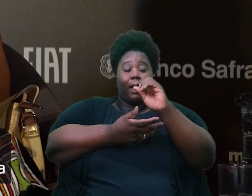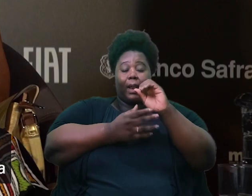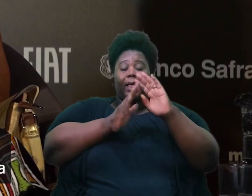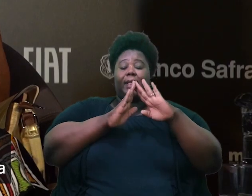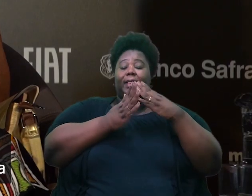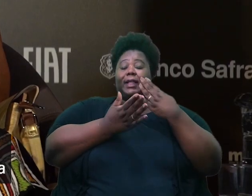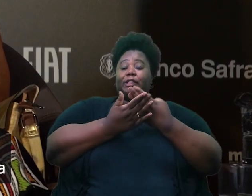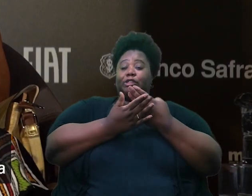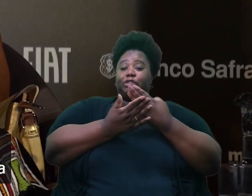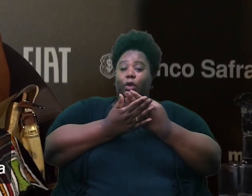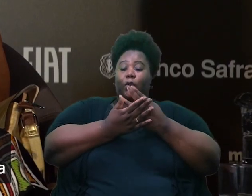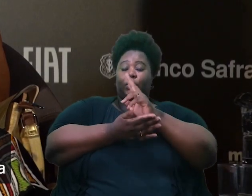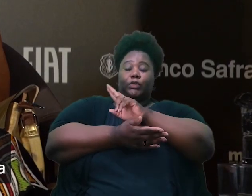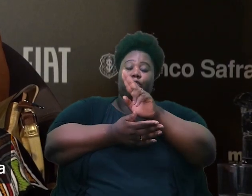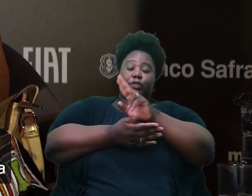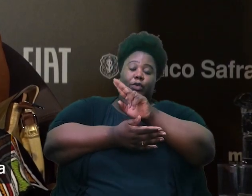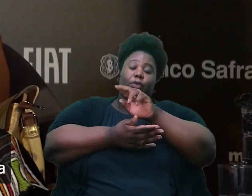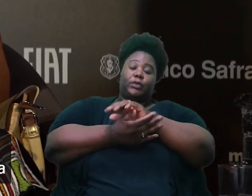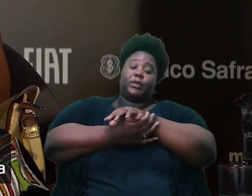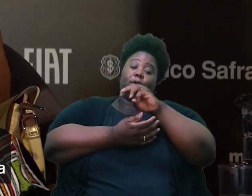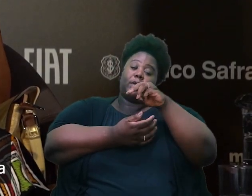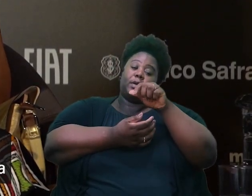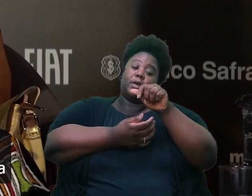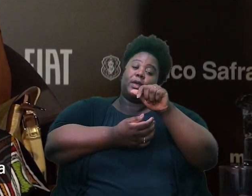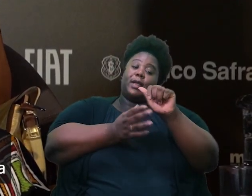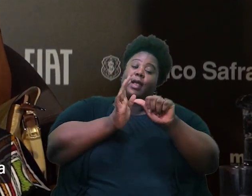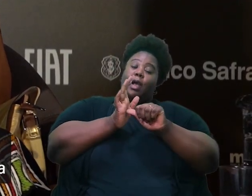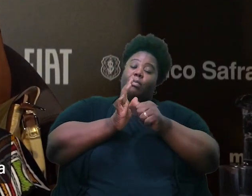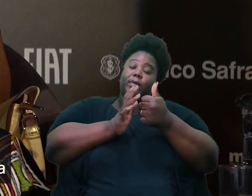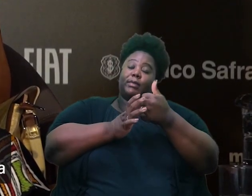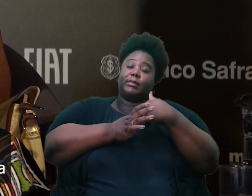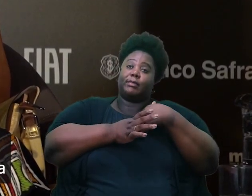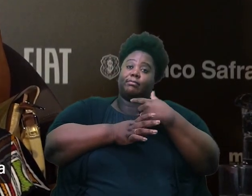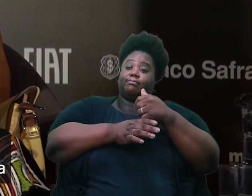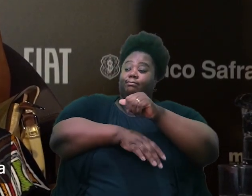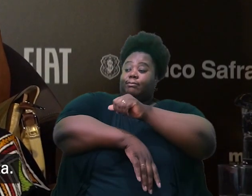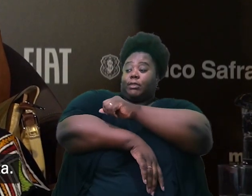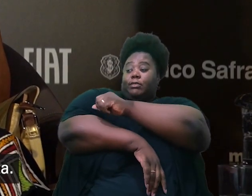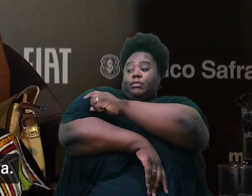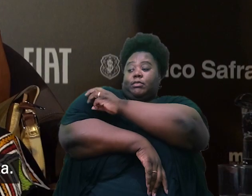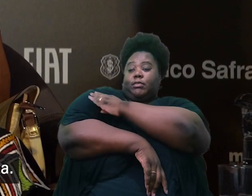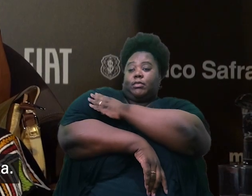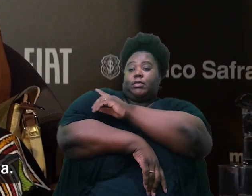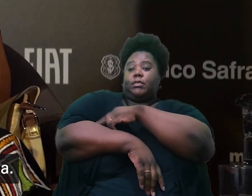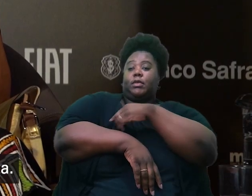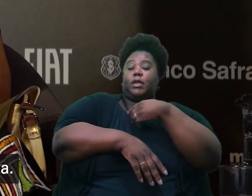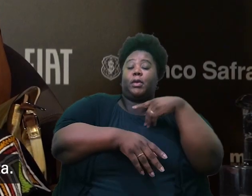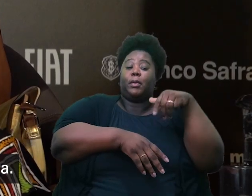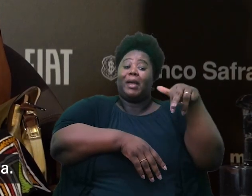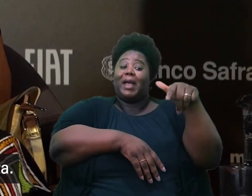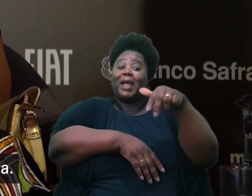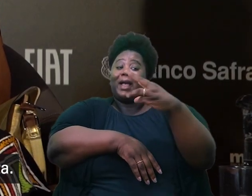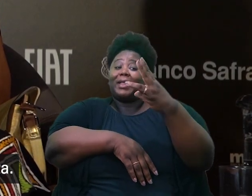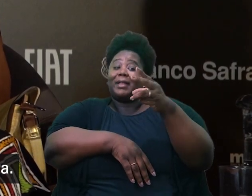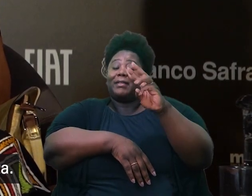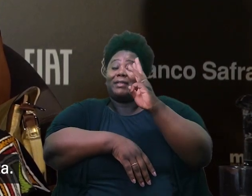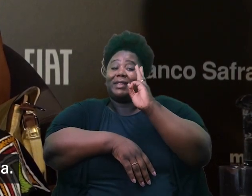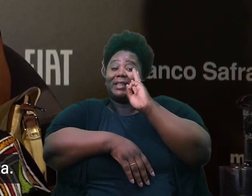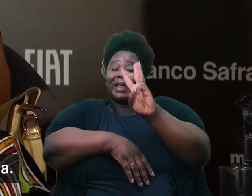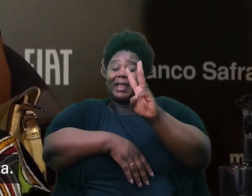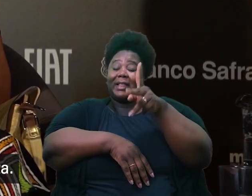que se chamava, na época, primária, eu caminhava 3 quilômetros por dia, ida e